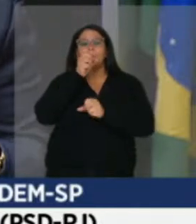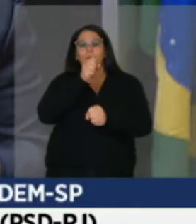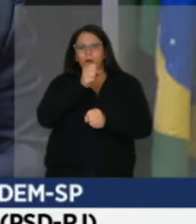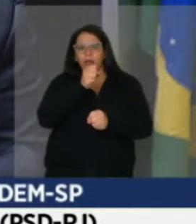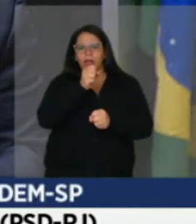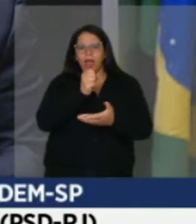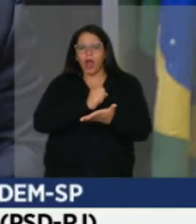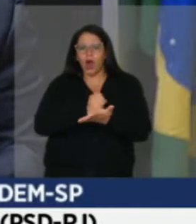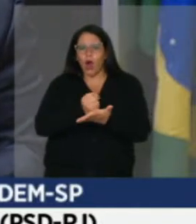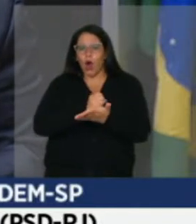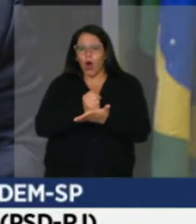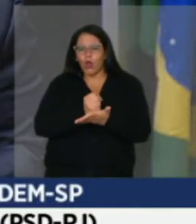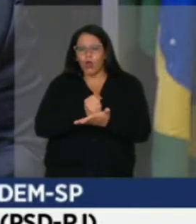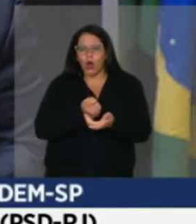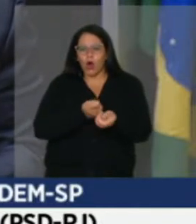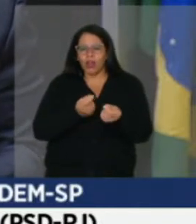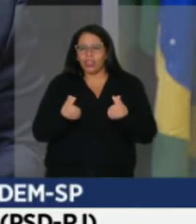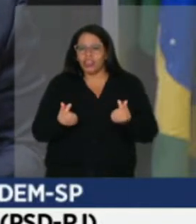controle financeiro,